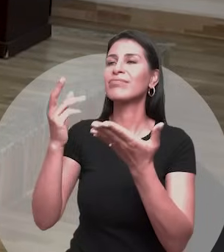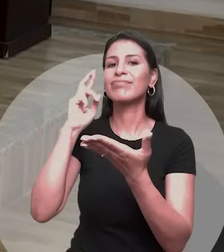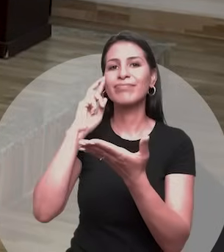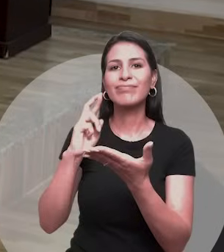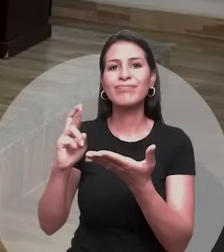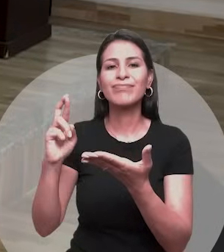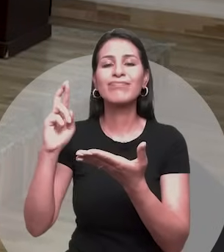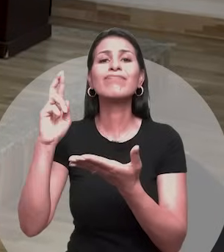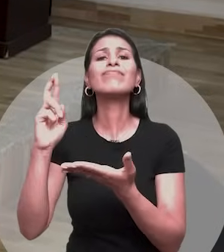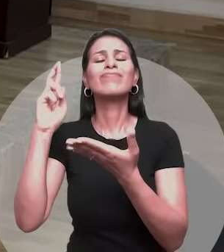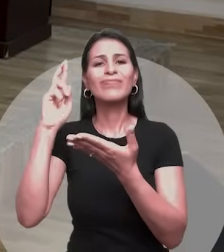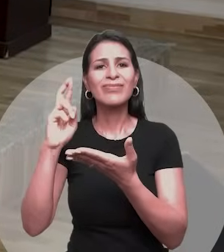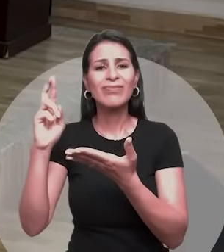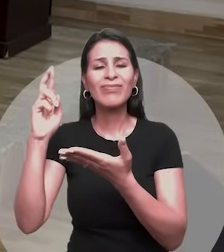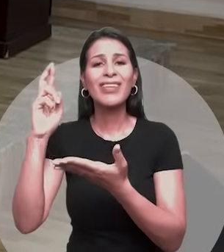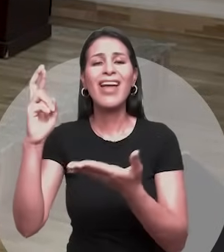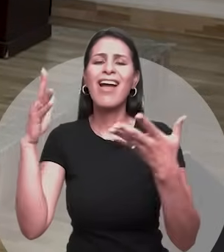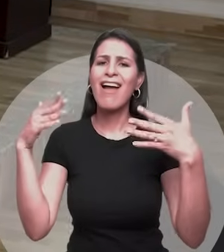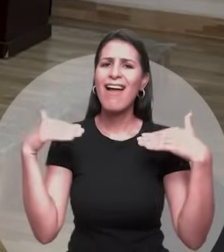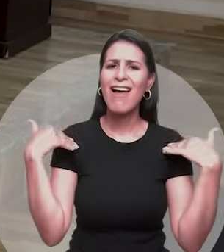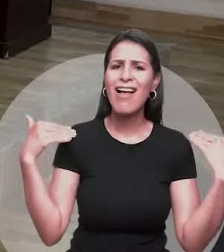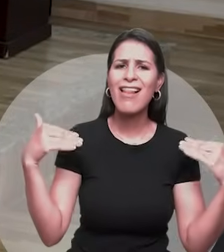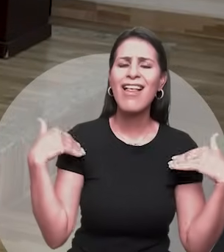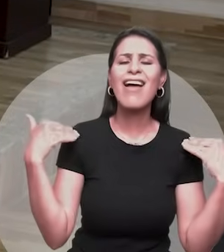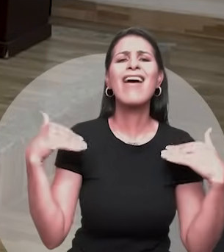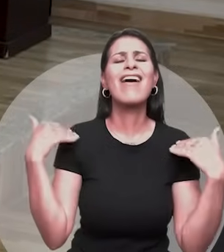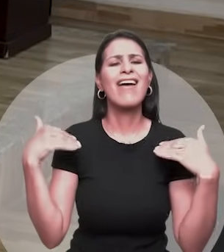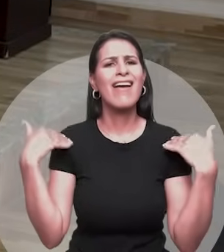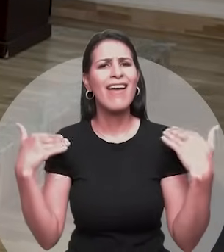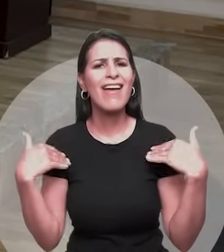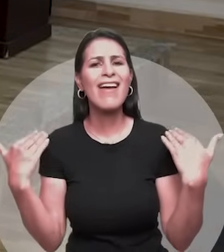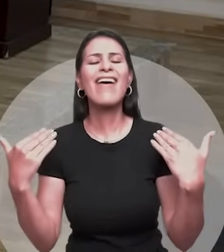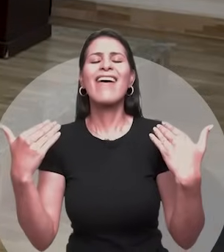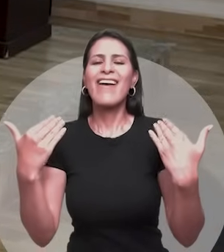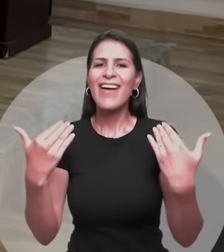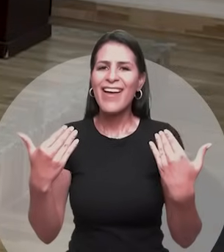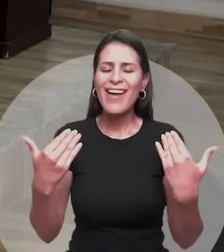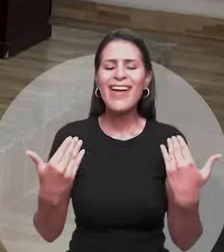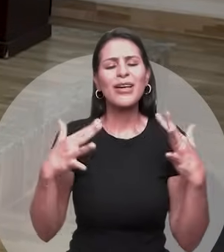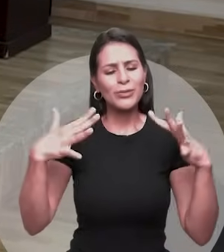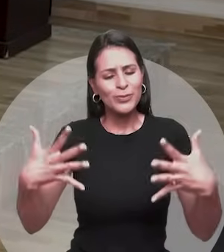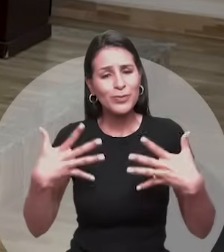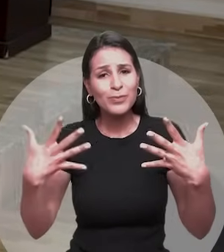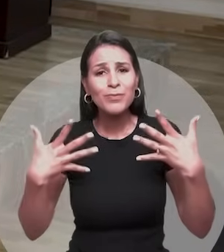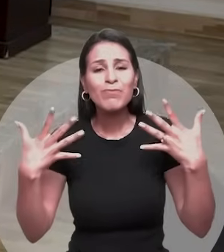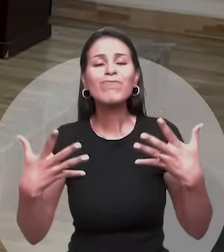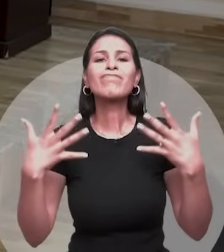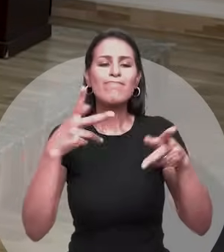Povos da Terra, louvai ao Senhor, com alegria no santo fervor, todos os povos louvai ao Senhor.